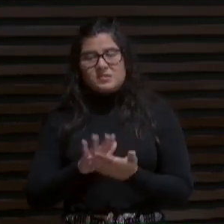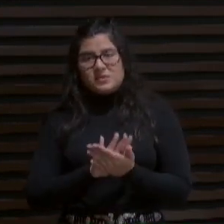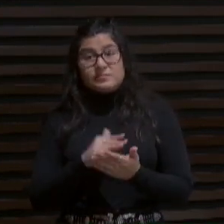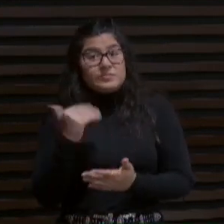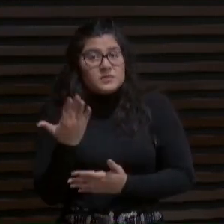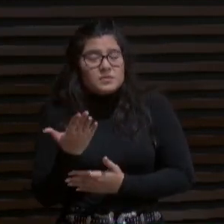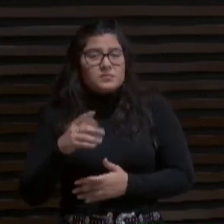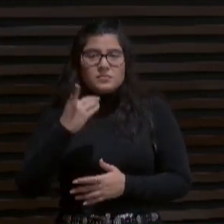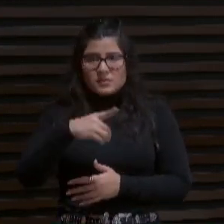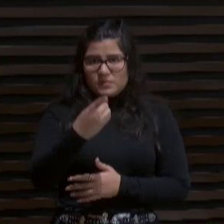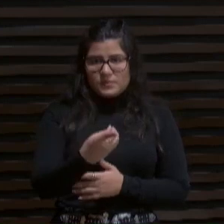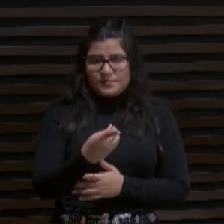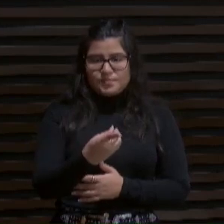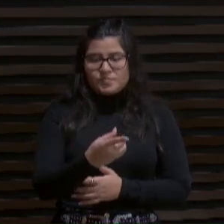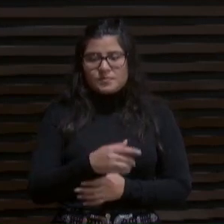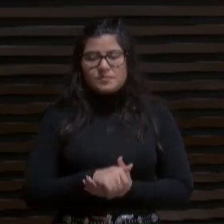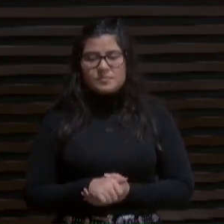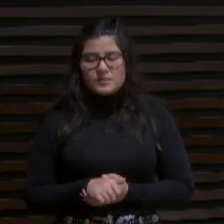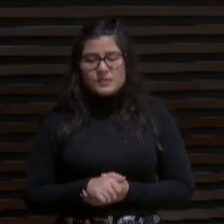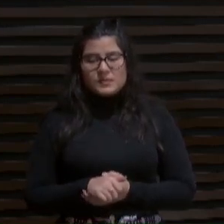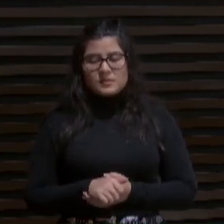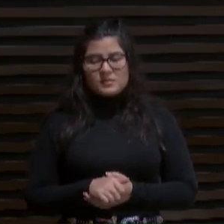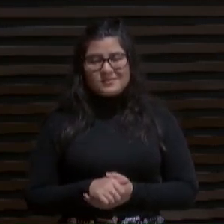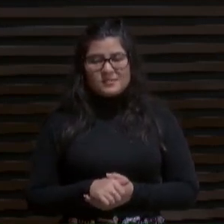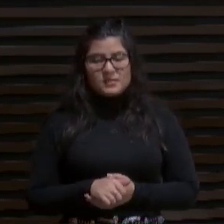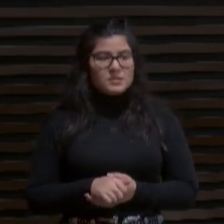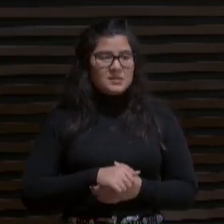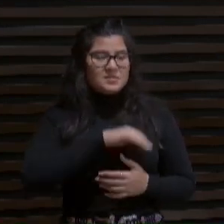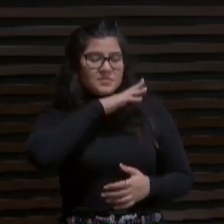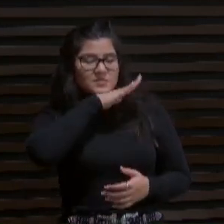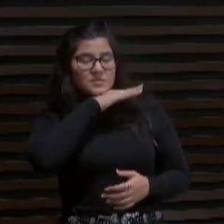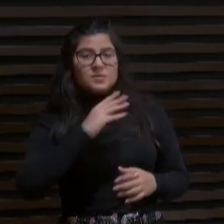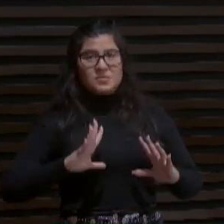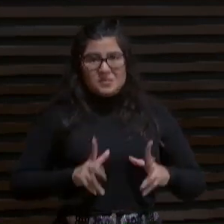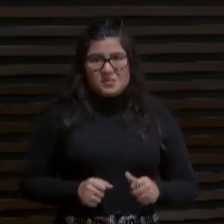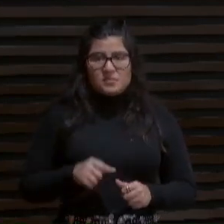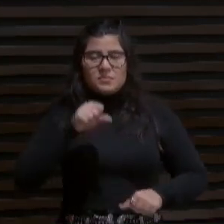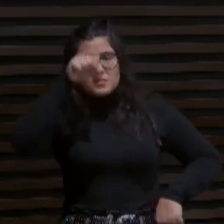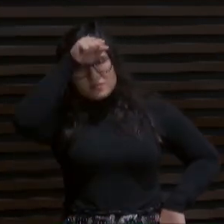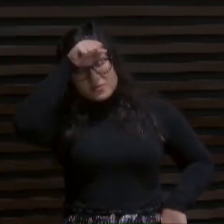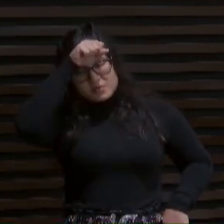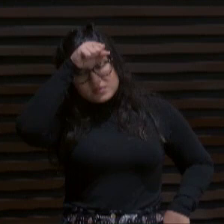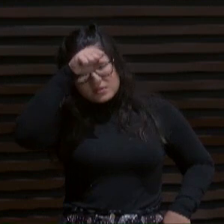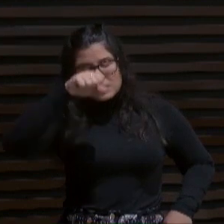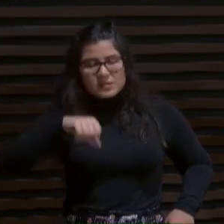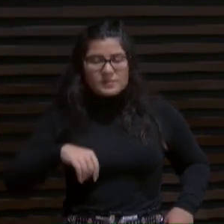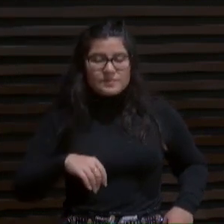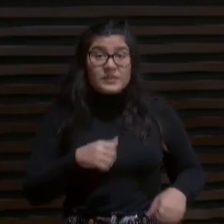enfim, depois da decomposição do corpo de Sara, se